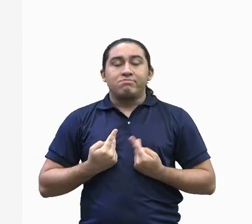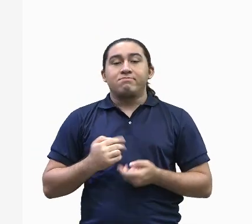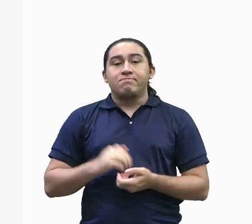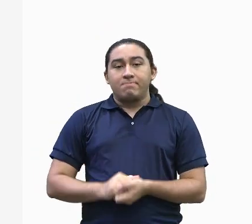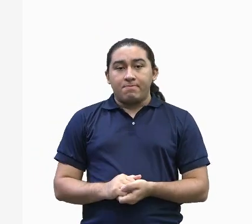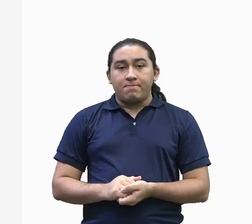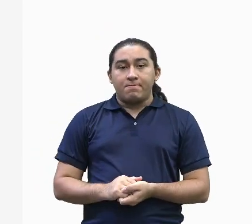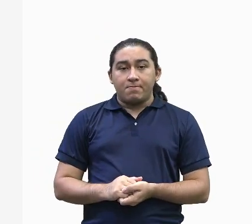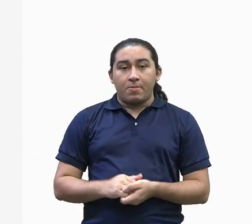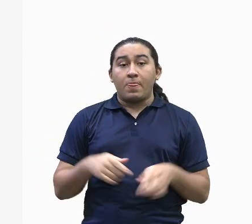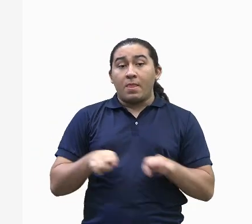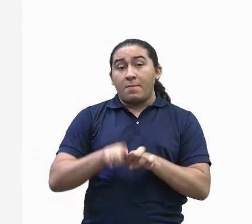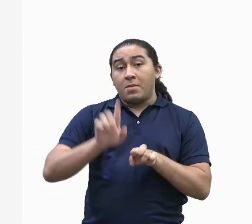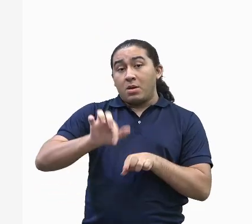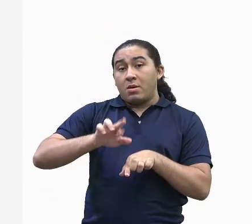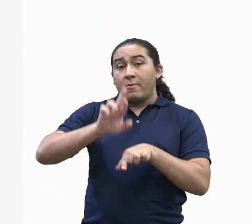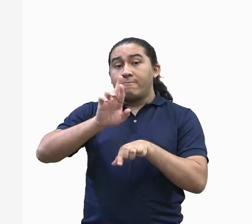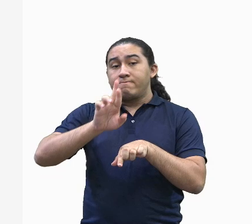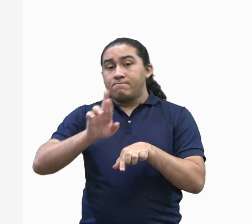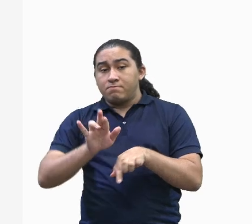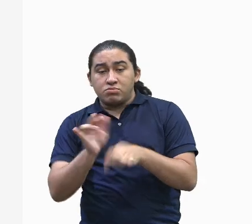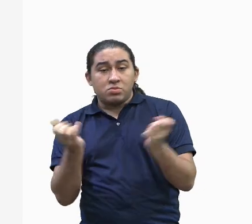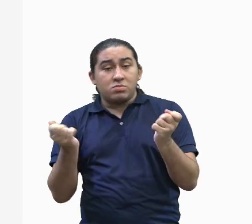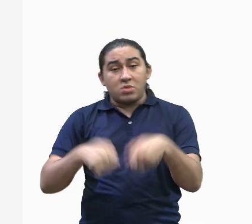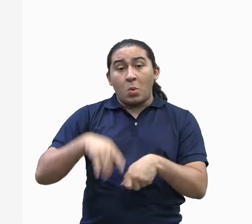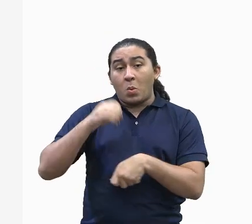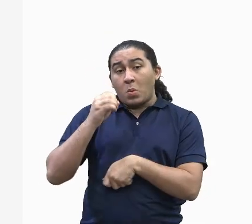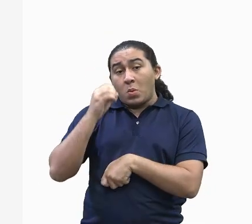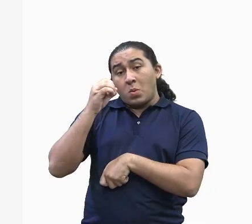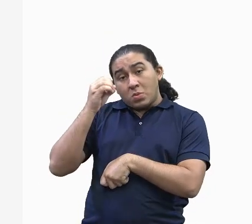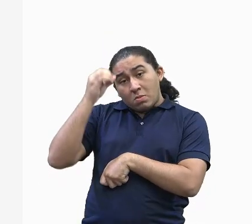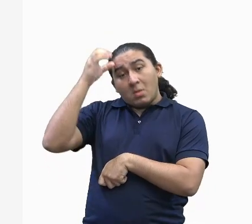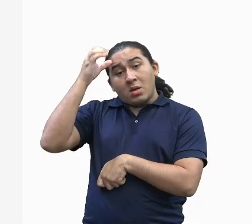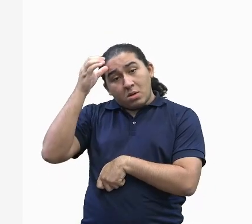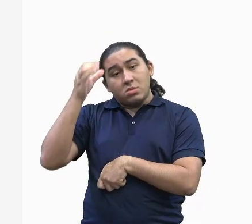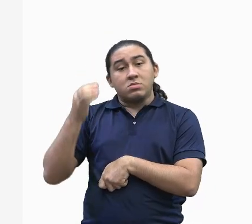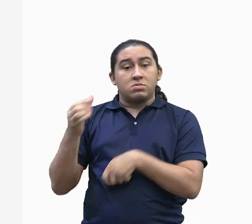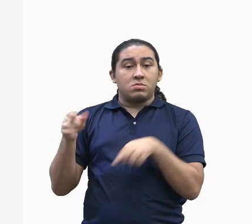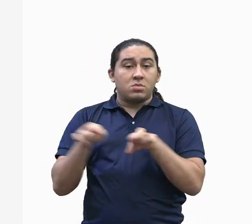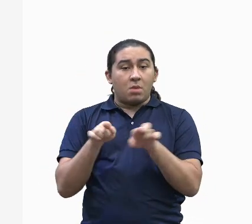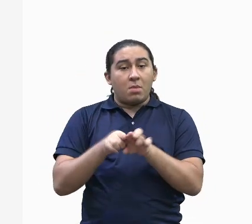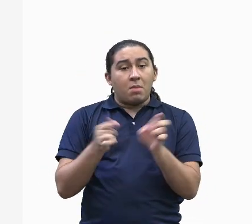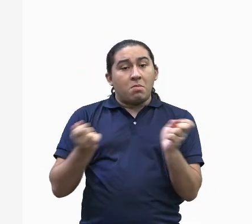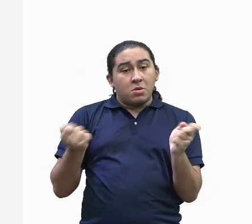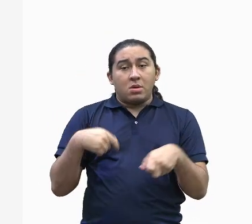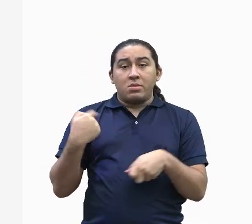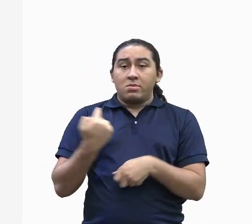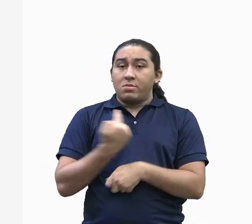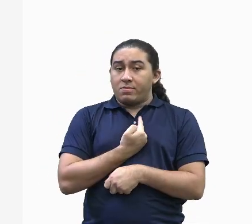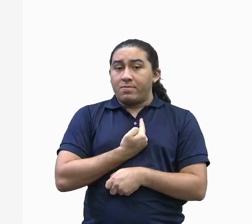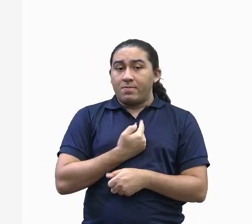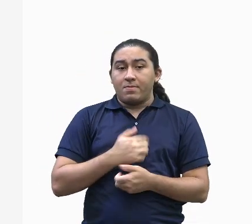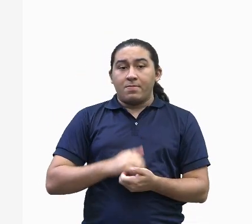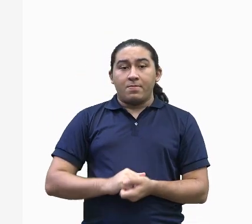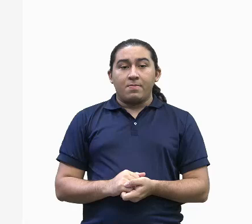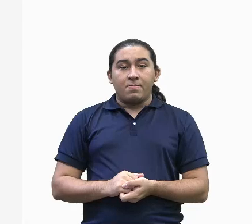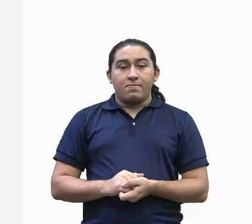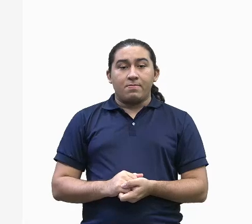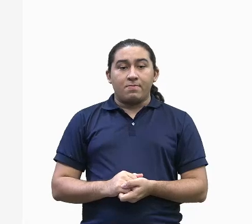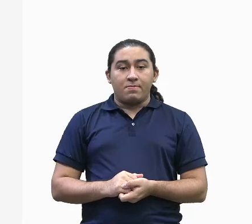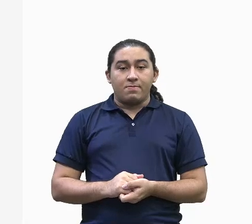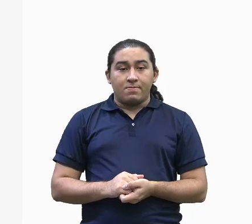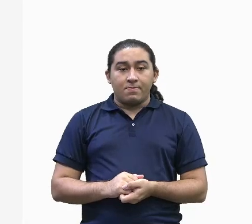como ferramentas de conhecimento das potências e limites do nosso conhecimento. Então,